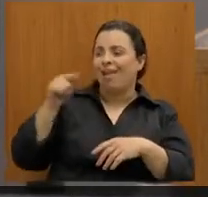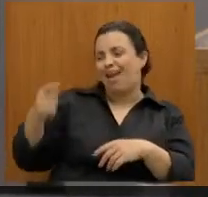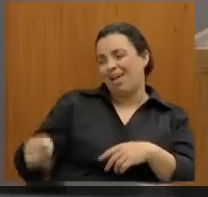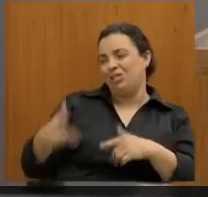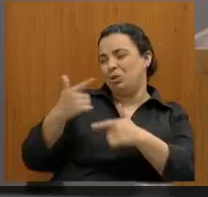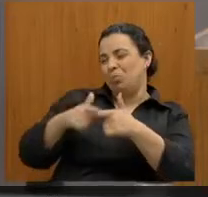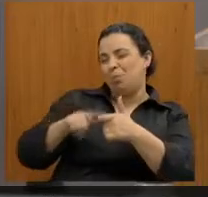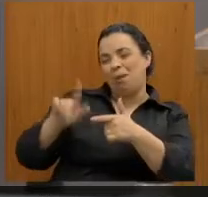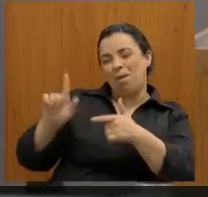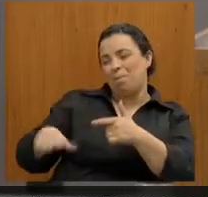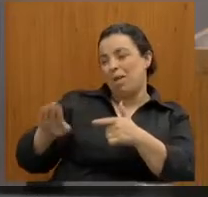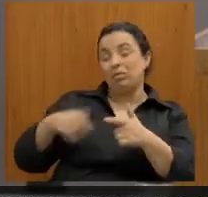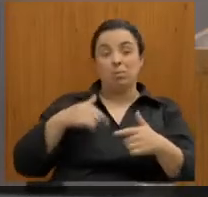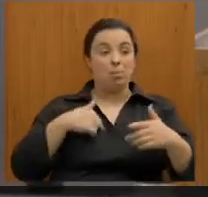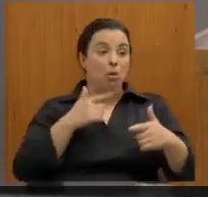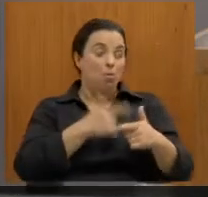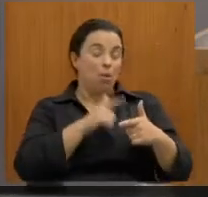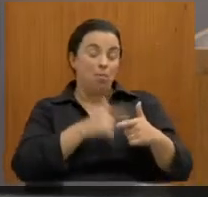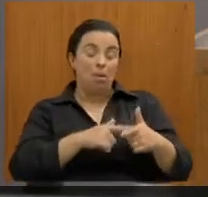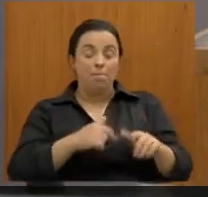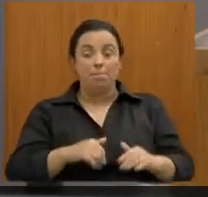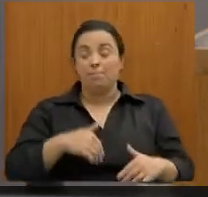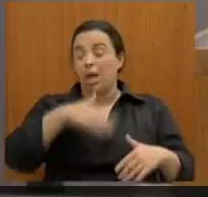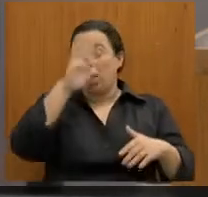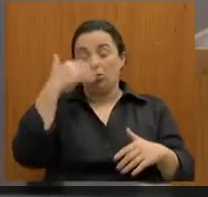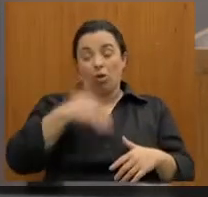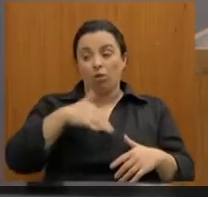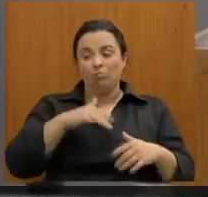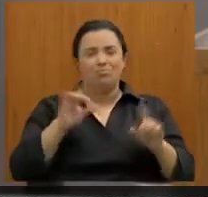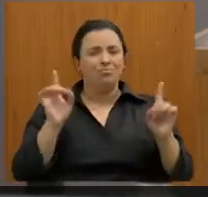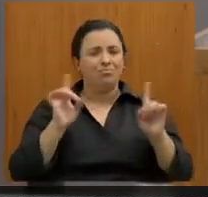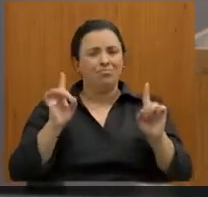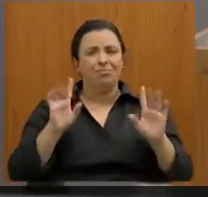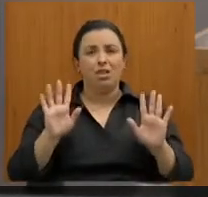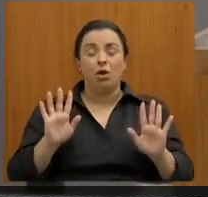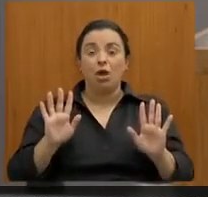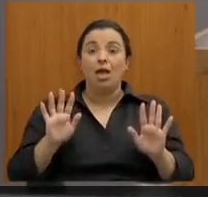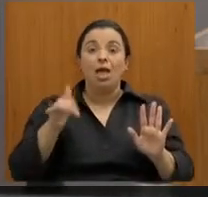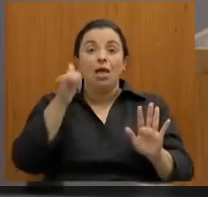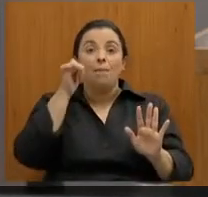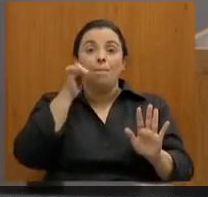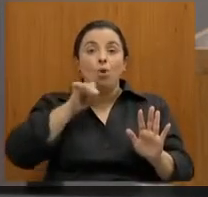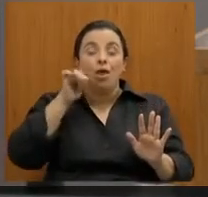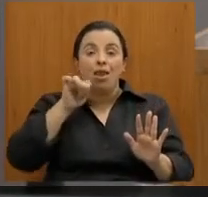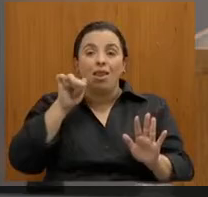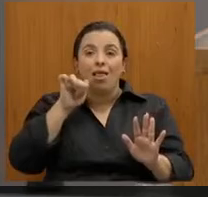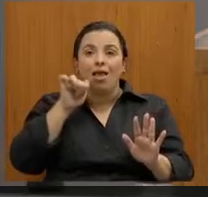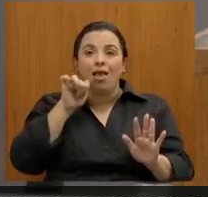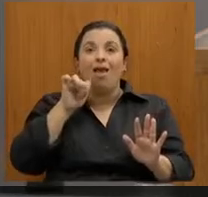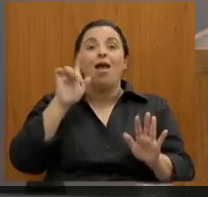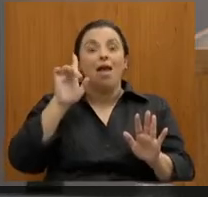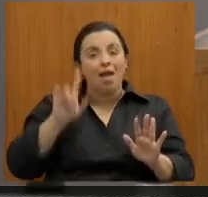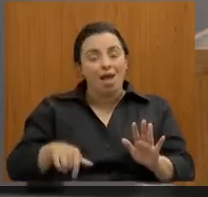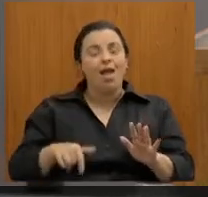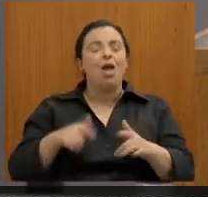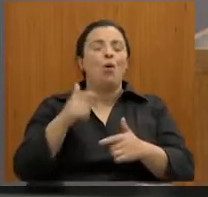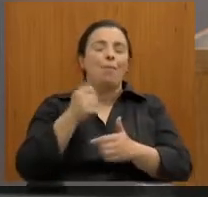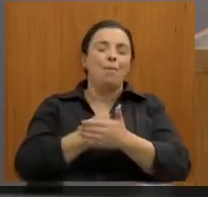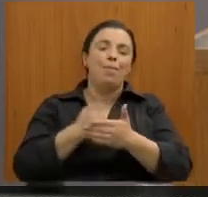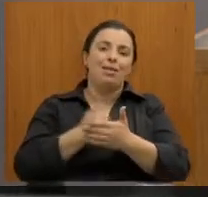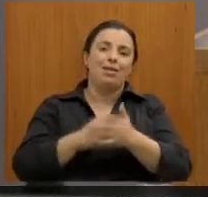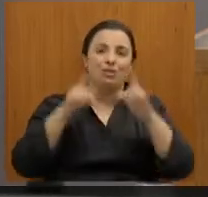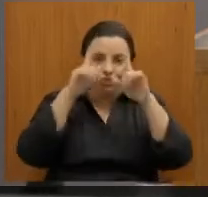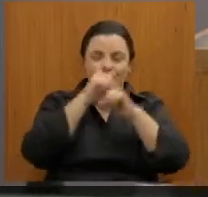ser mulher uma batalha árdua né E aí eu queria complementar que nós